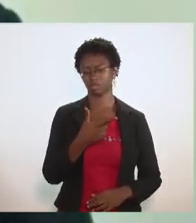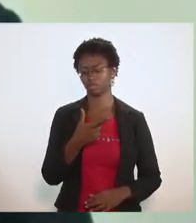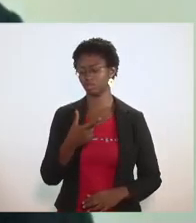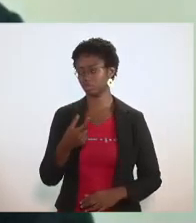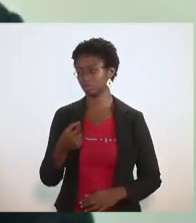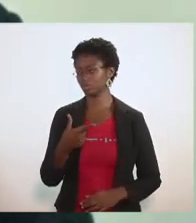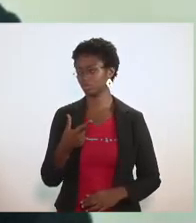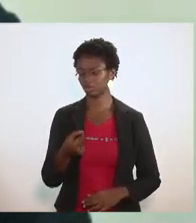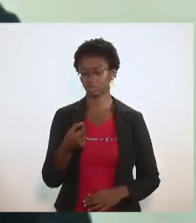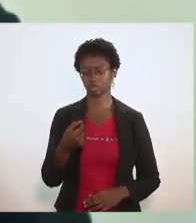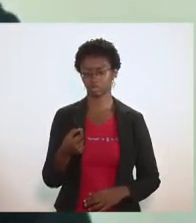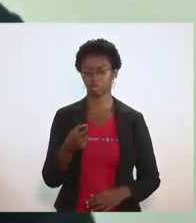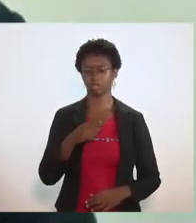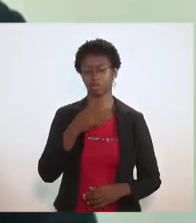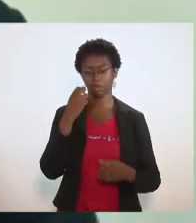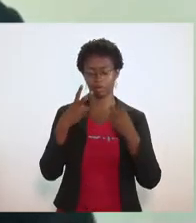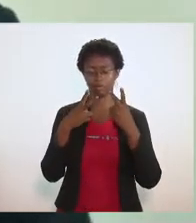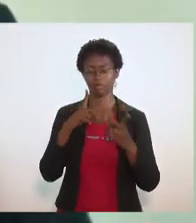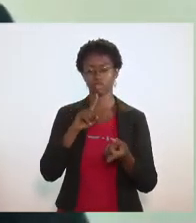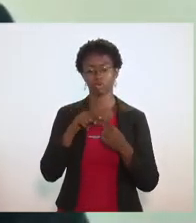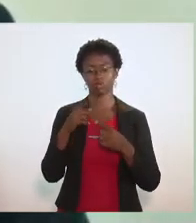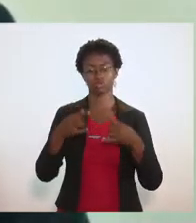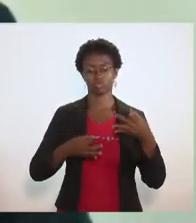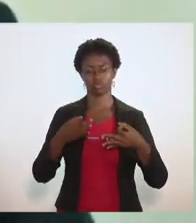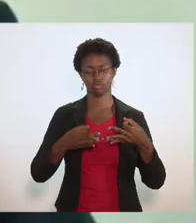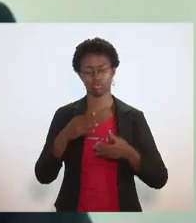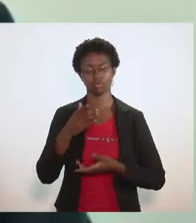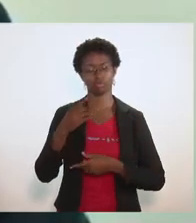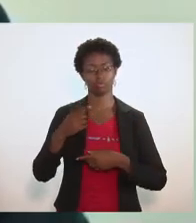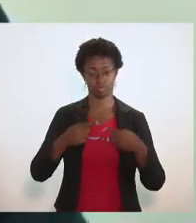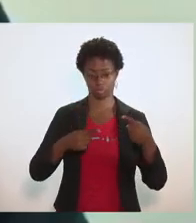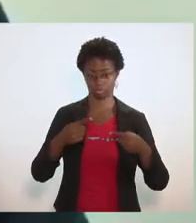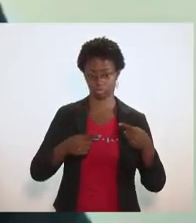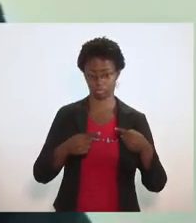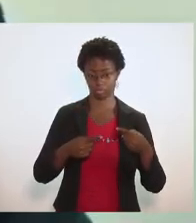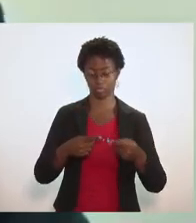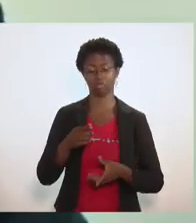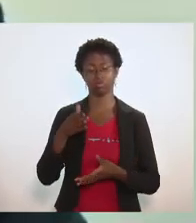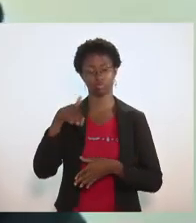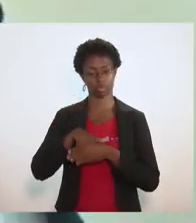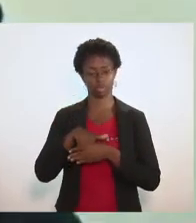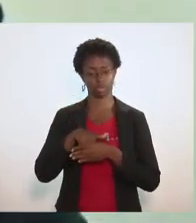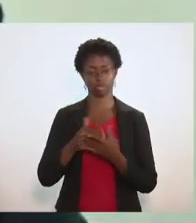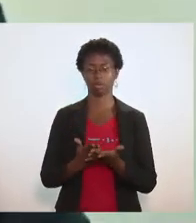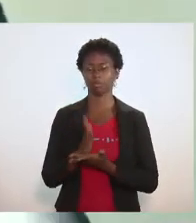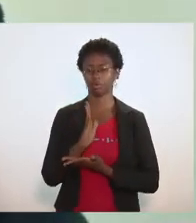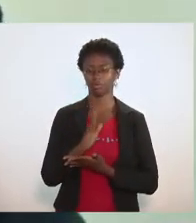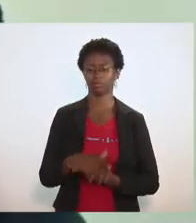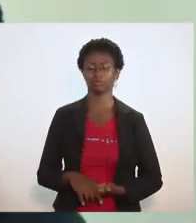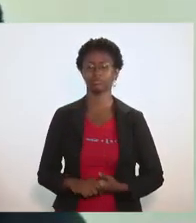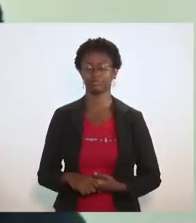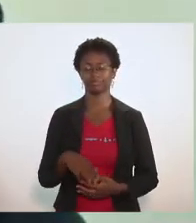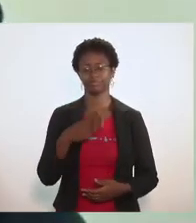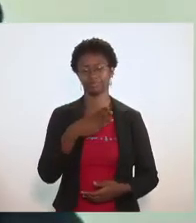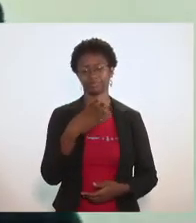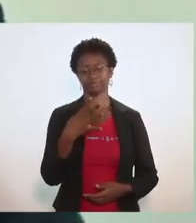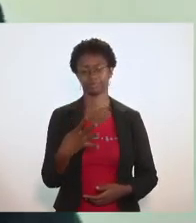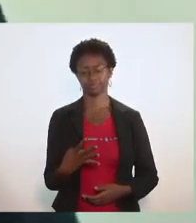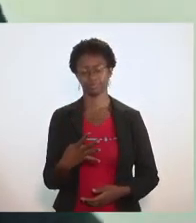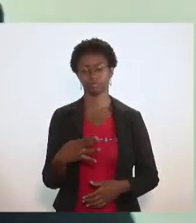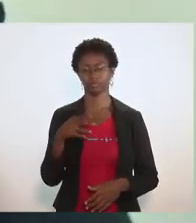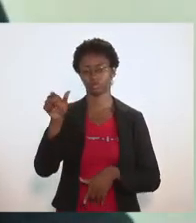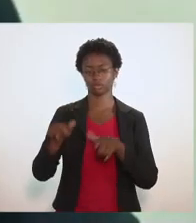parecer pela juridicidade. Em discussão, em votação, aprovado. 33. Projeto de